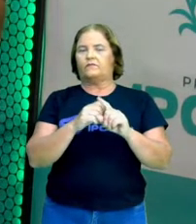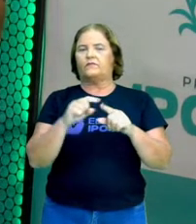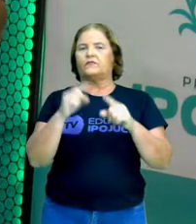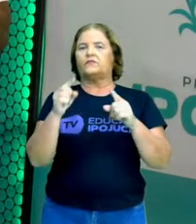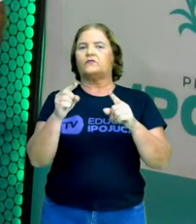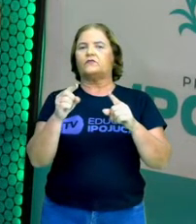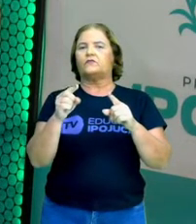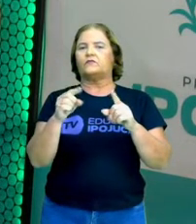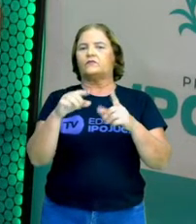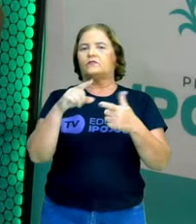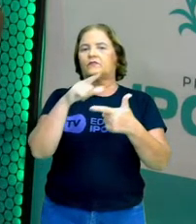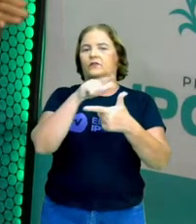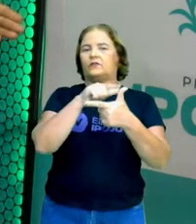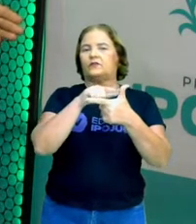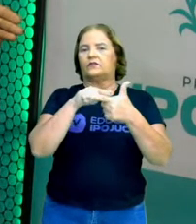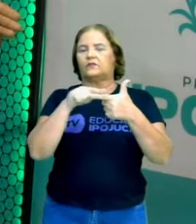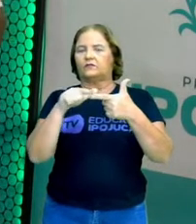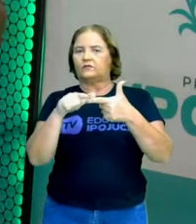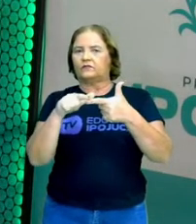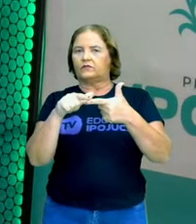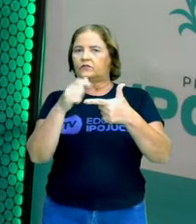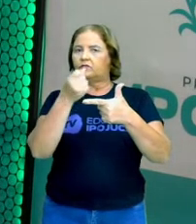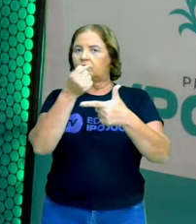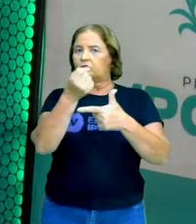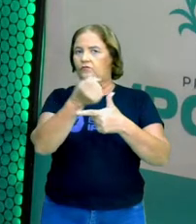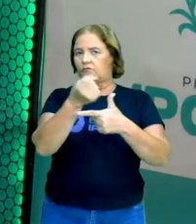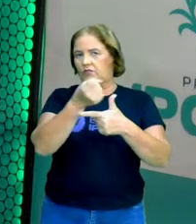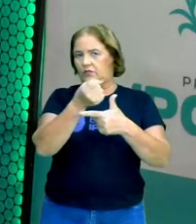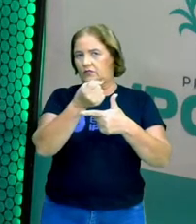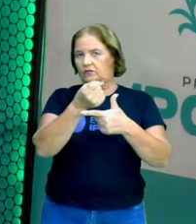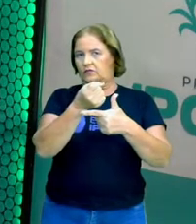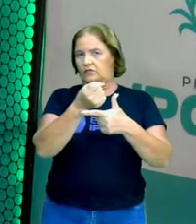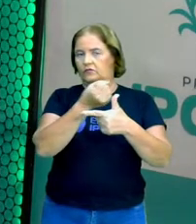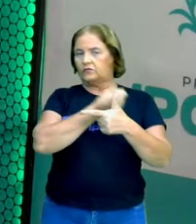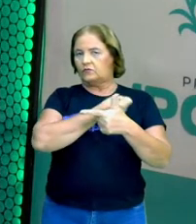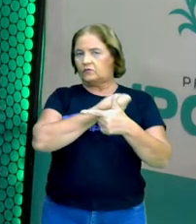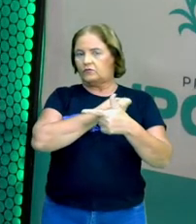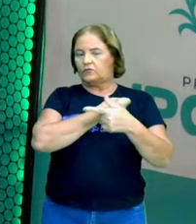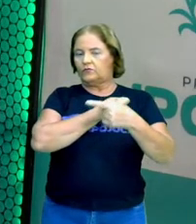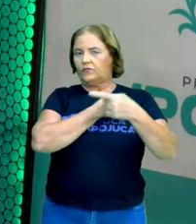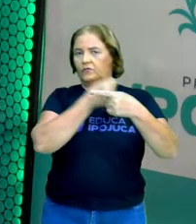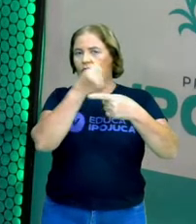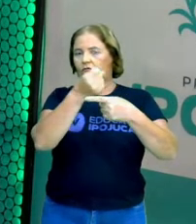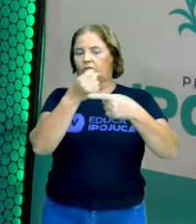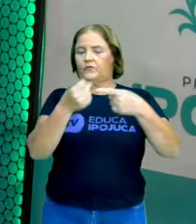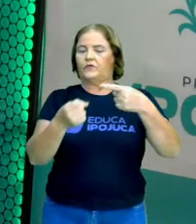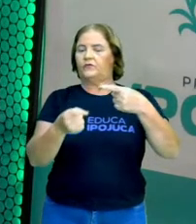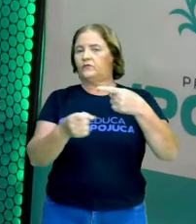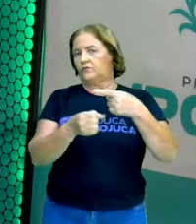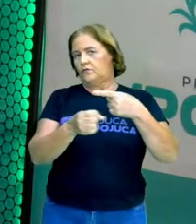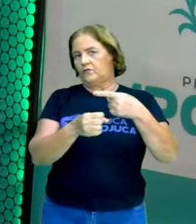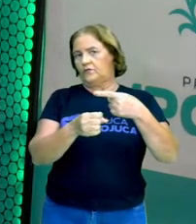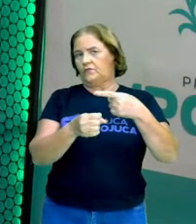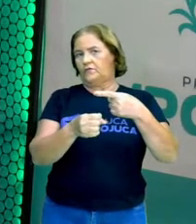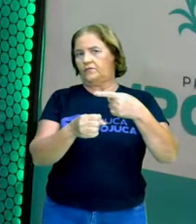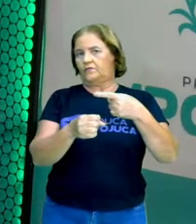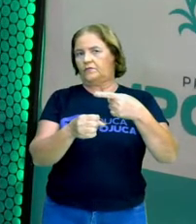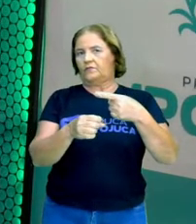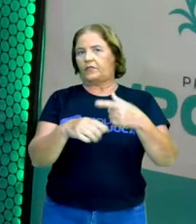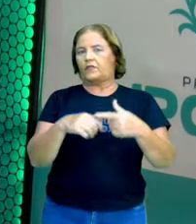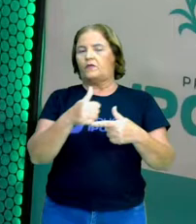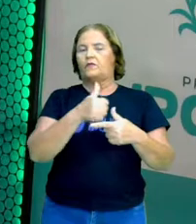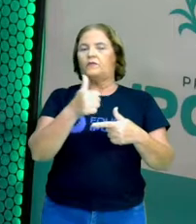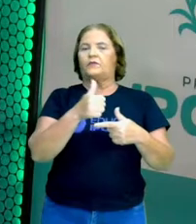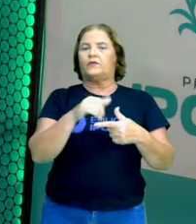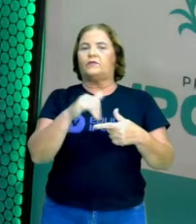vai dividir o numerador pelo denominador, o número que está em cima pelo que está embaixo. O